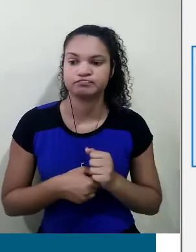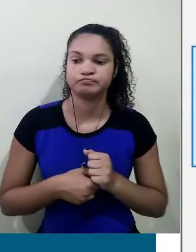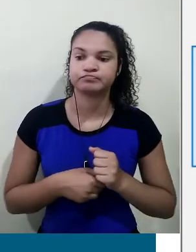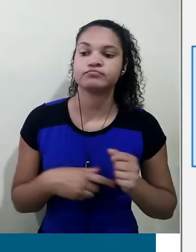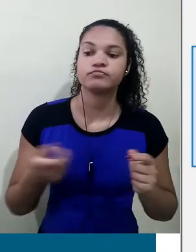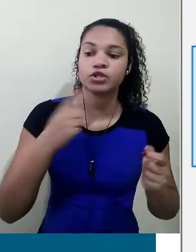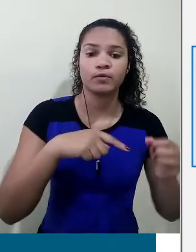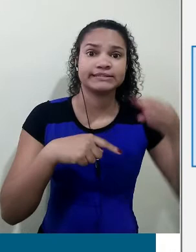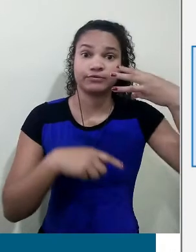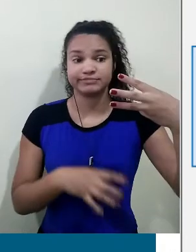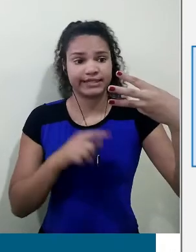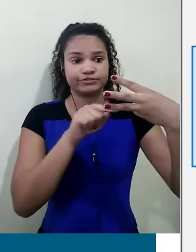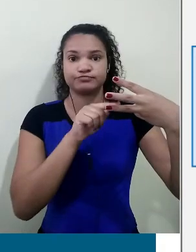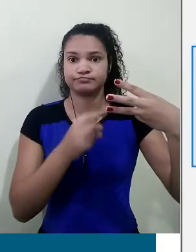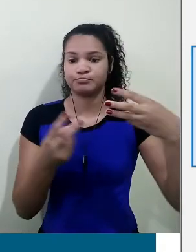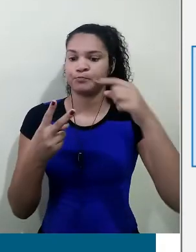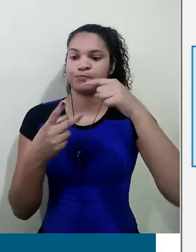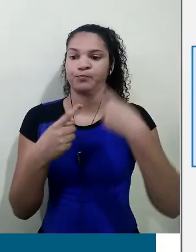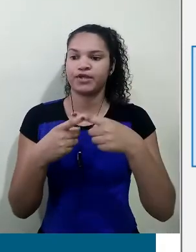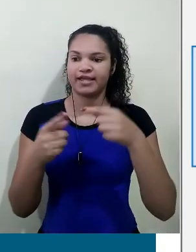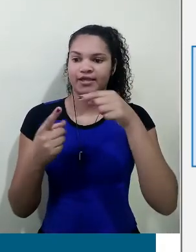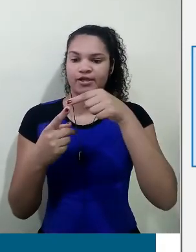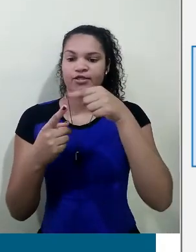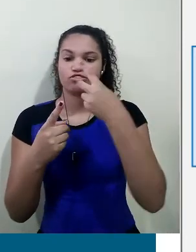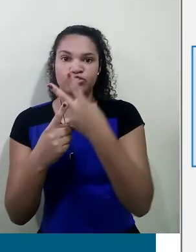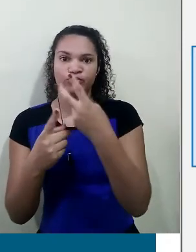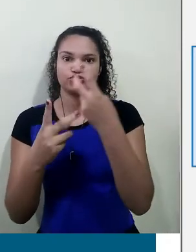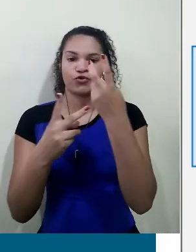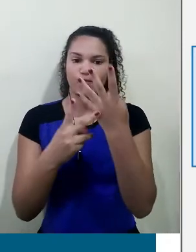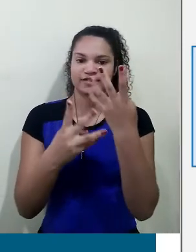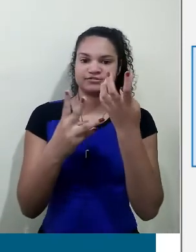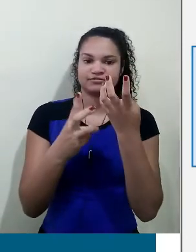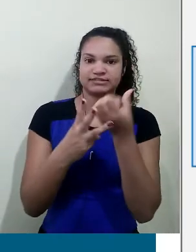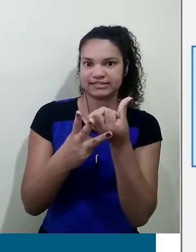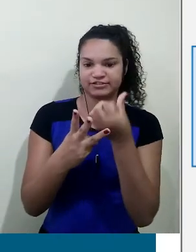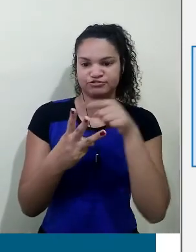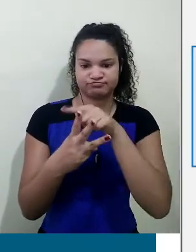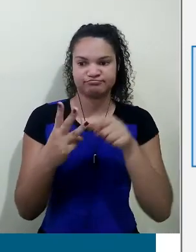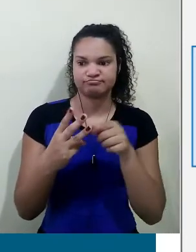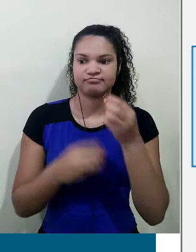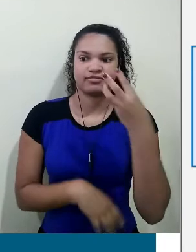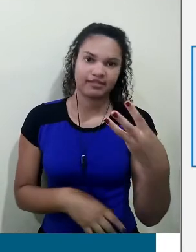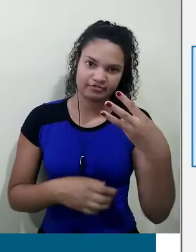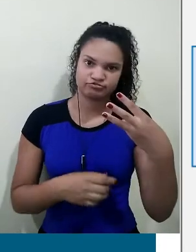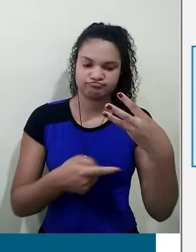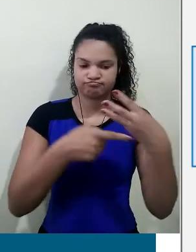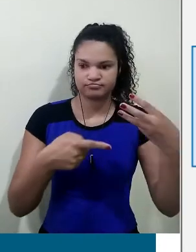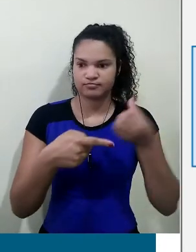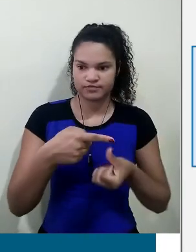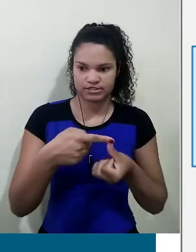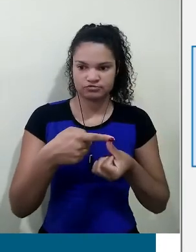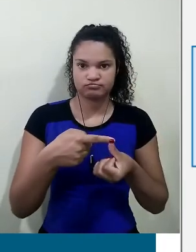a cardinalidade do conjunto espaço amostral é 6, todos os resultados possíveis para um dado. Simplificando, nós vamos